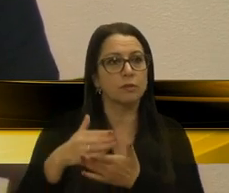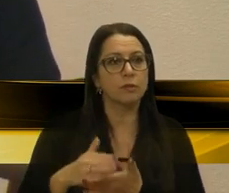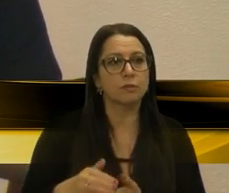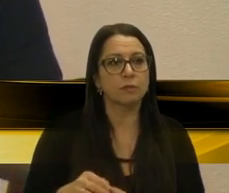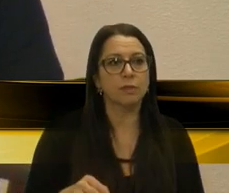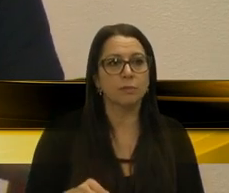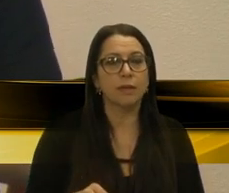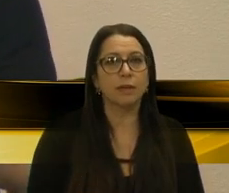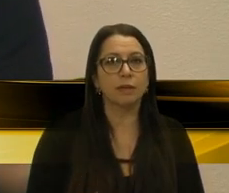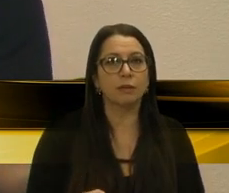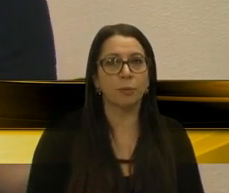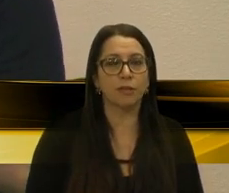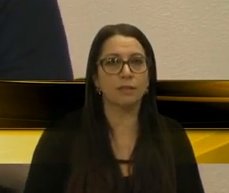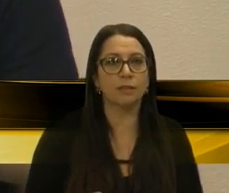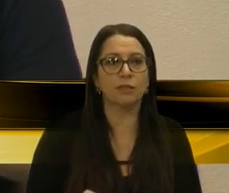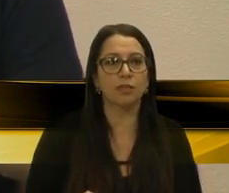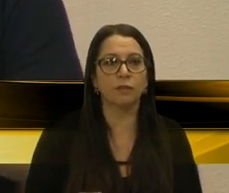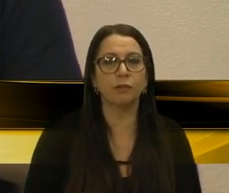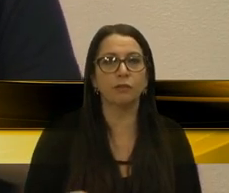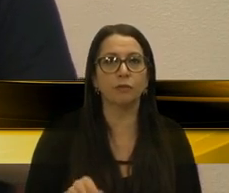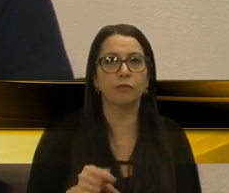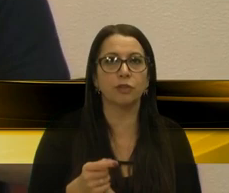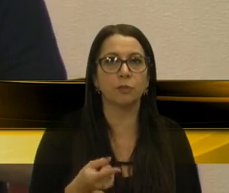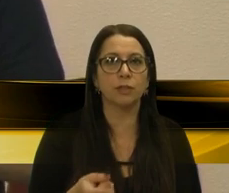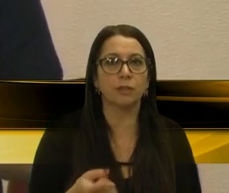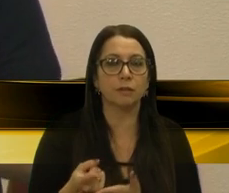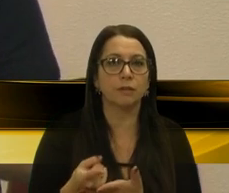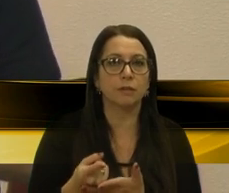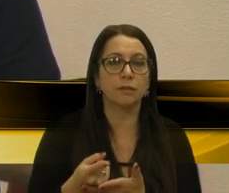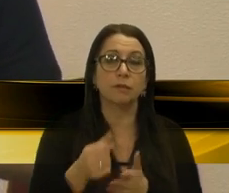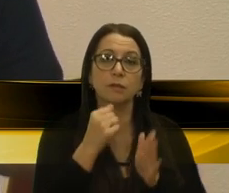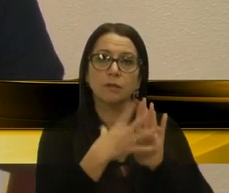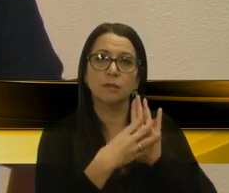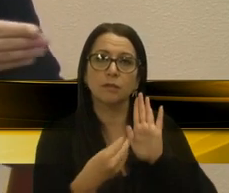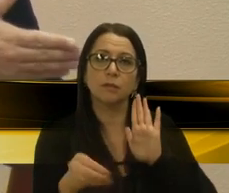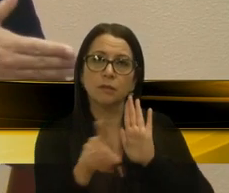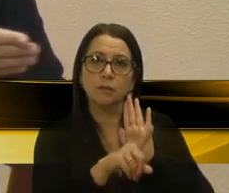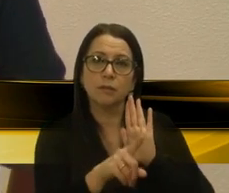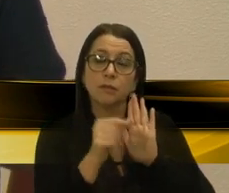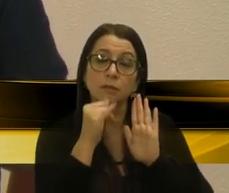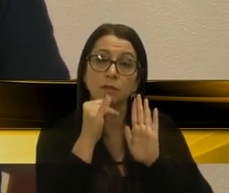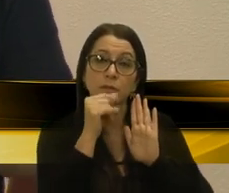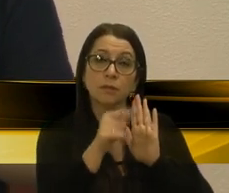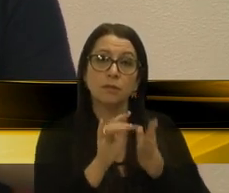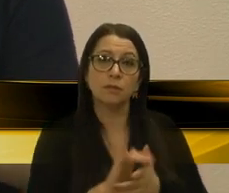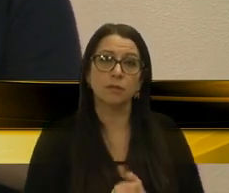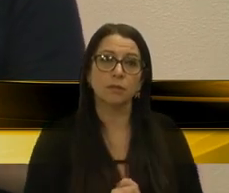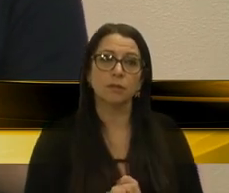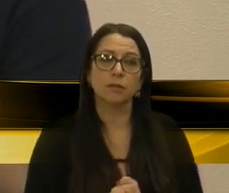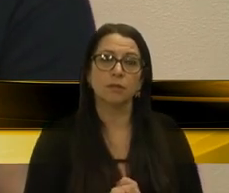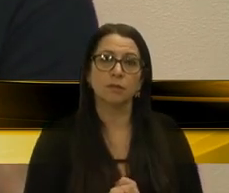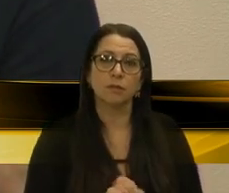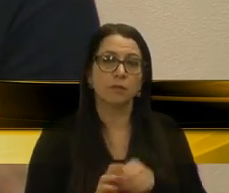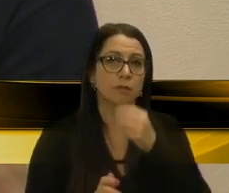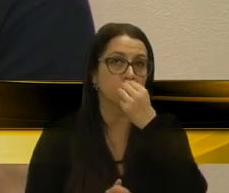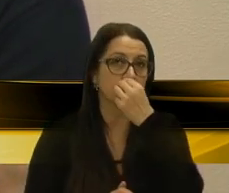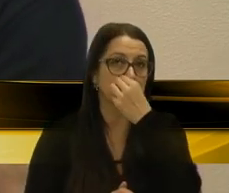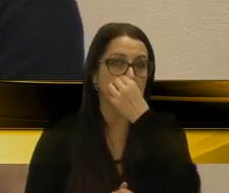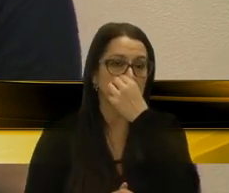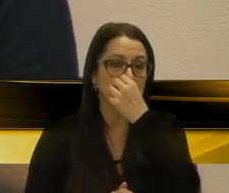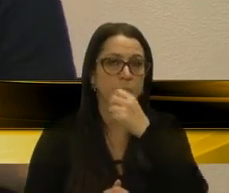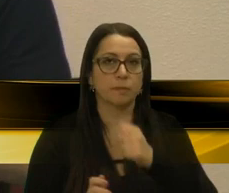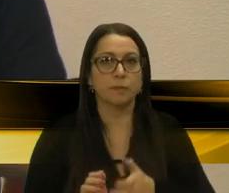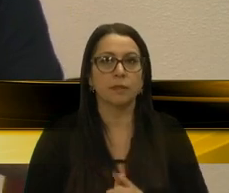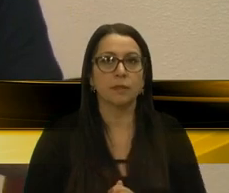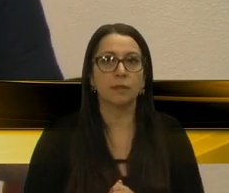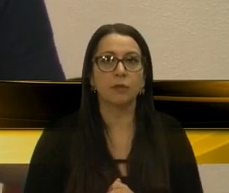do mês. O Mauro era um servidor exemplar, e estava sempre aqui, ajudando. Hoje, quem está